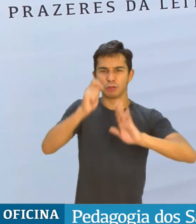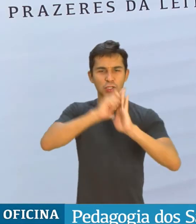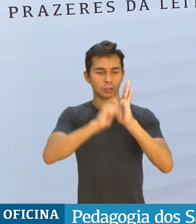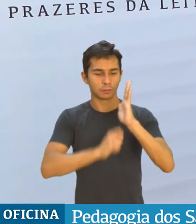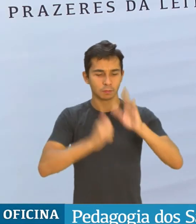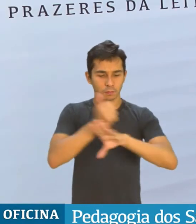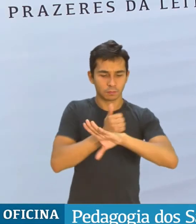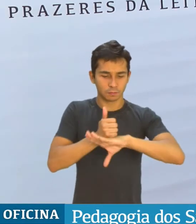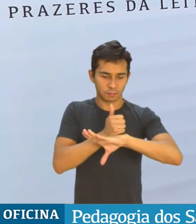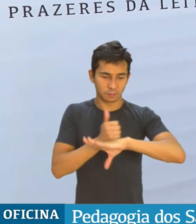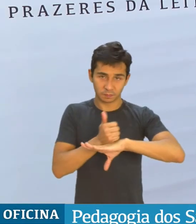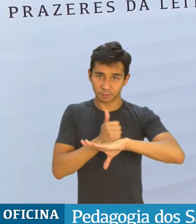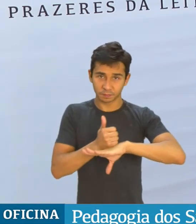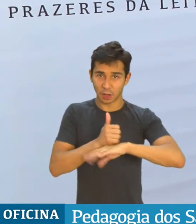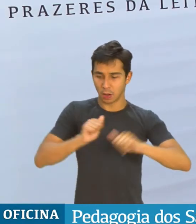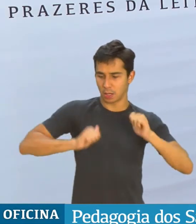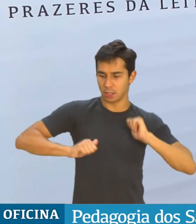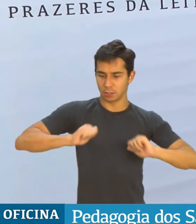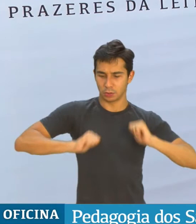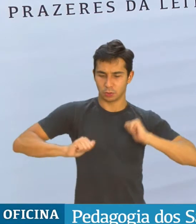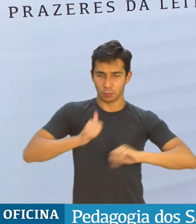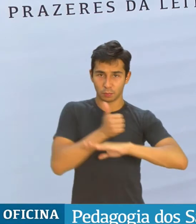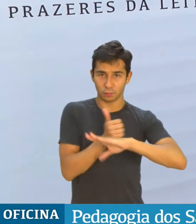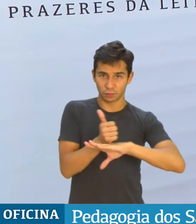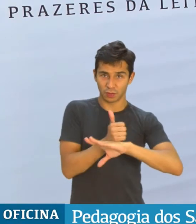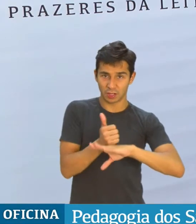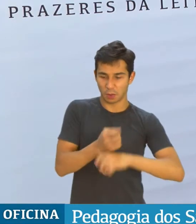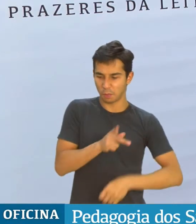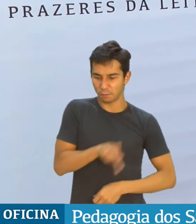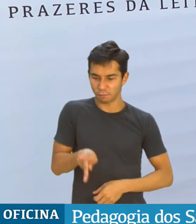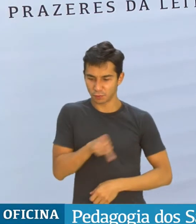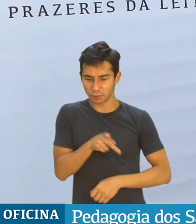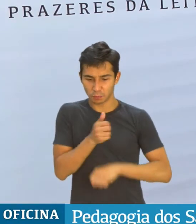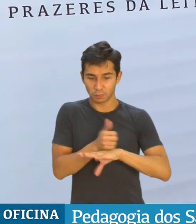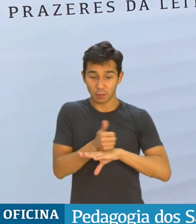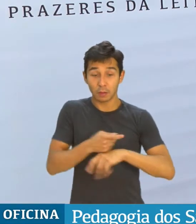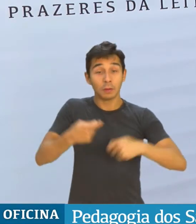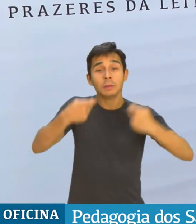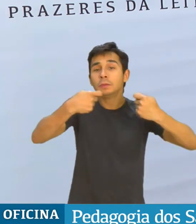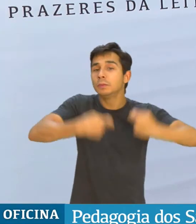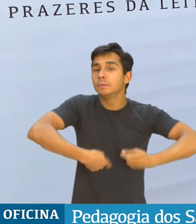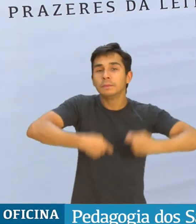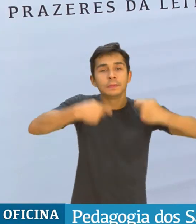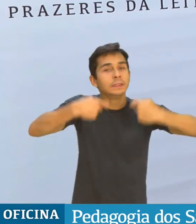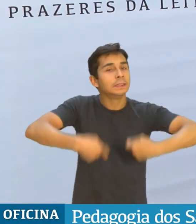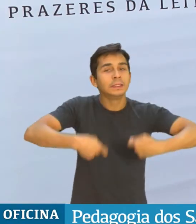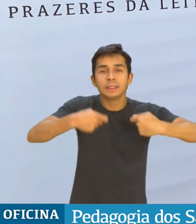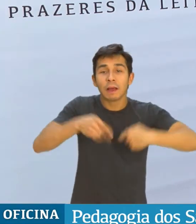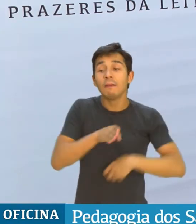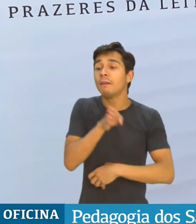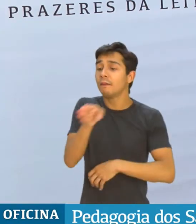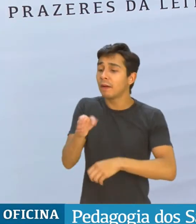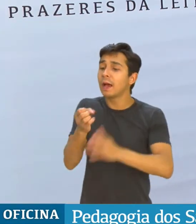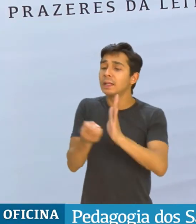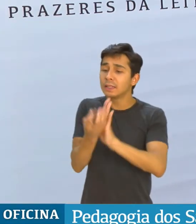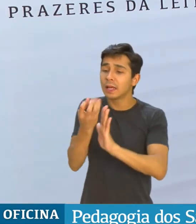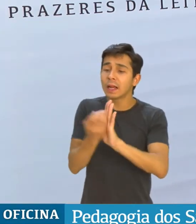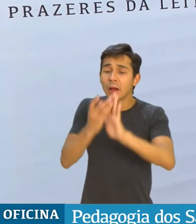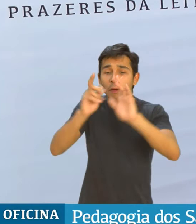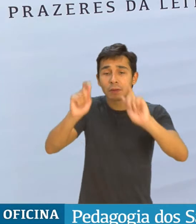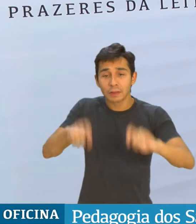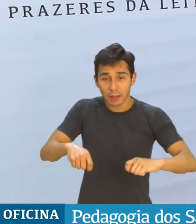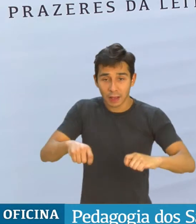não precisa ser ator, não precisa ser professor. Você precisa ser